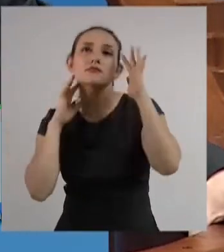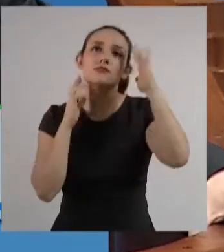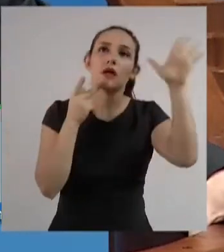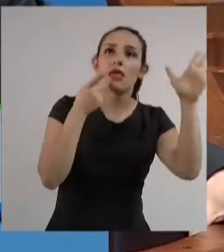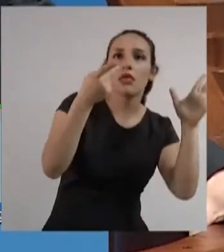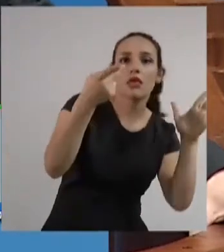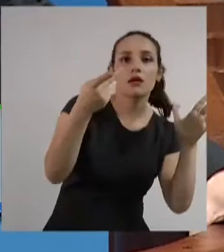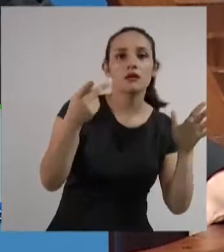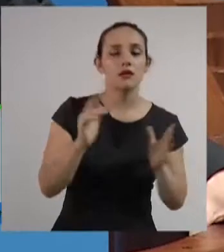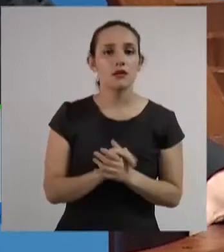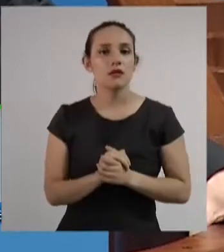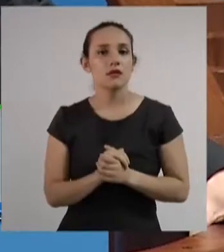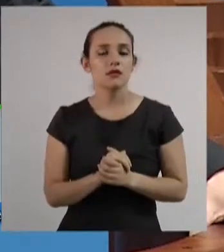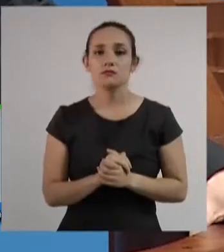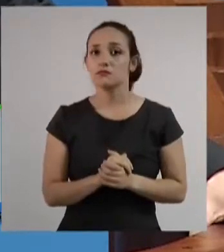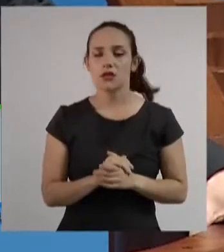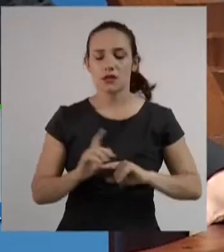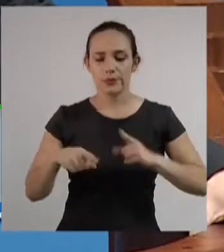e depois vê